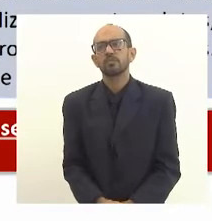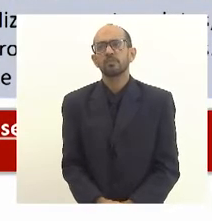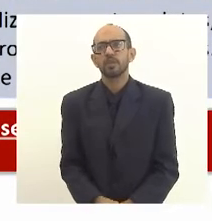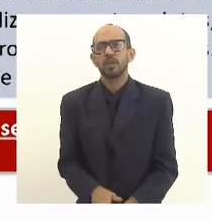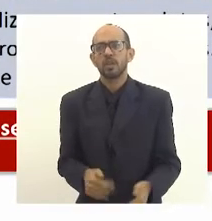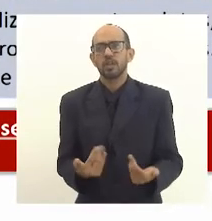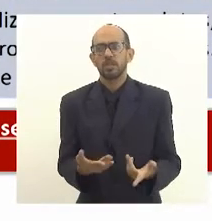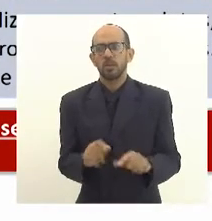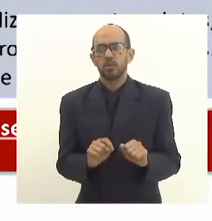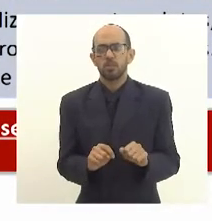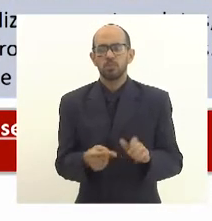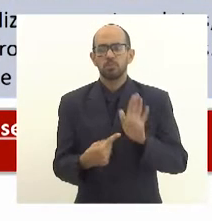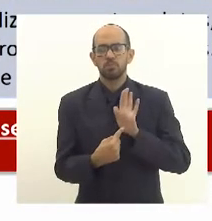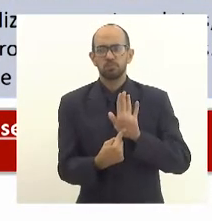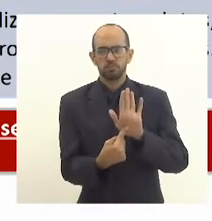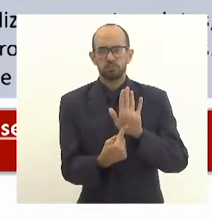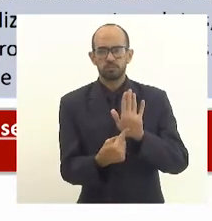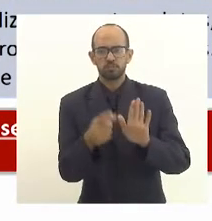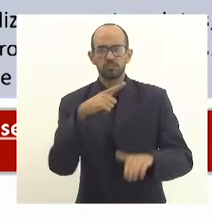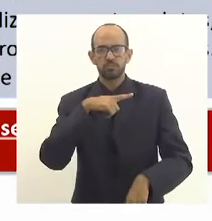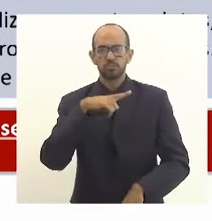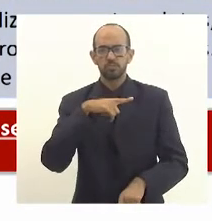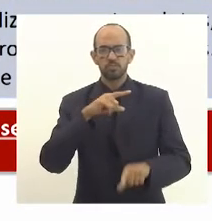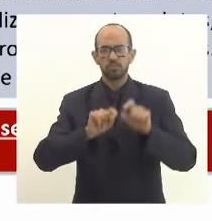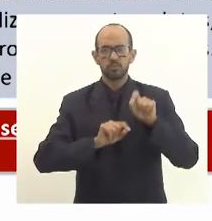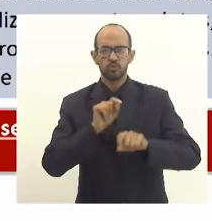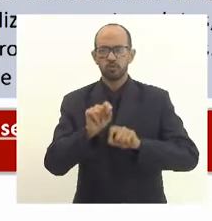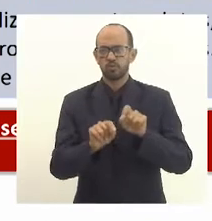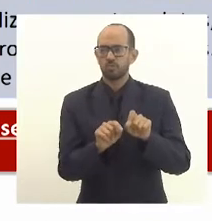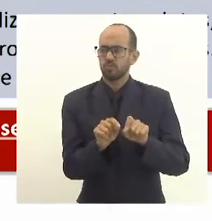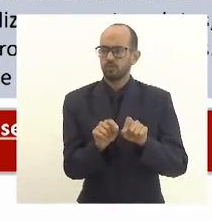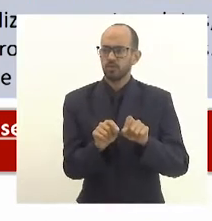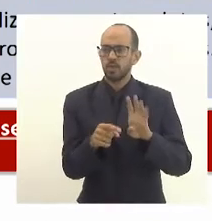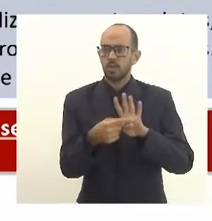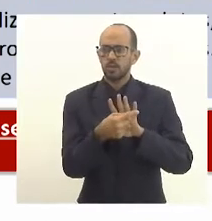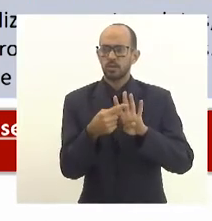Só trazendo aqui, eu não vou entrar em detalhe, mas a gente tem basicamente aí 4 grandes